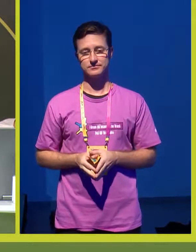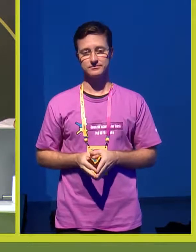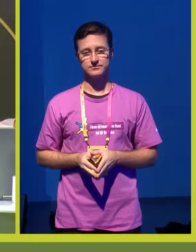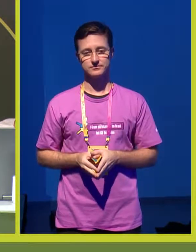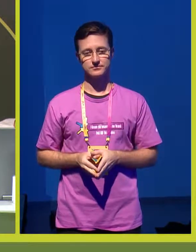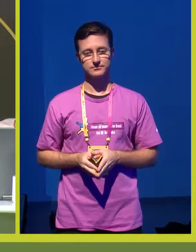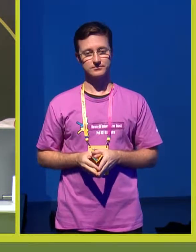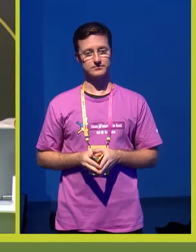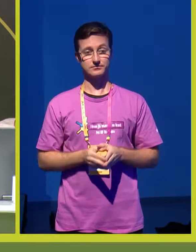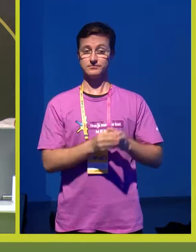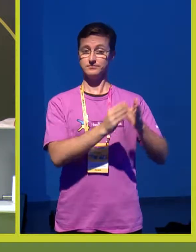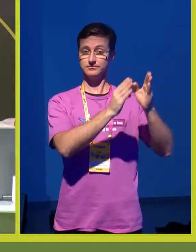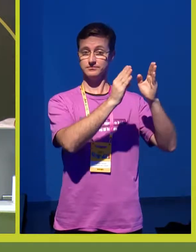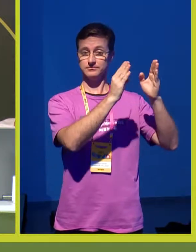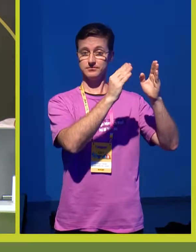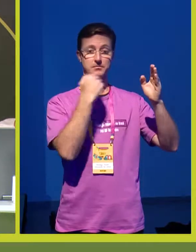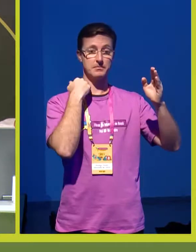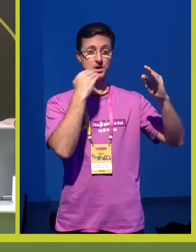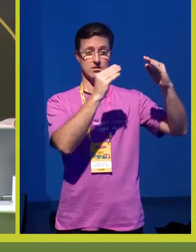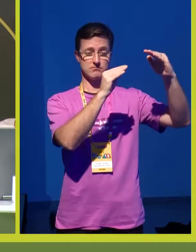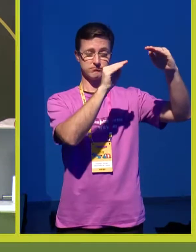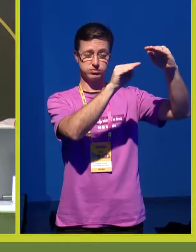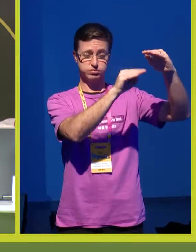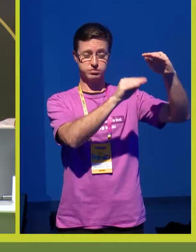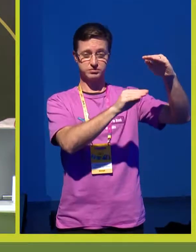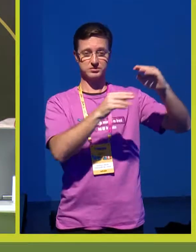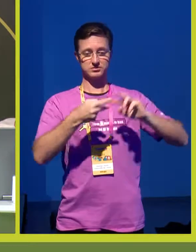O Banco de Dados Genéticos,